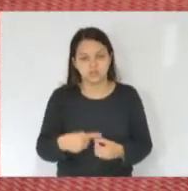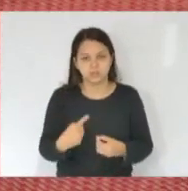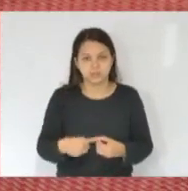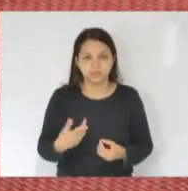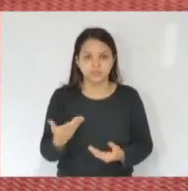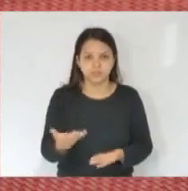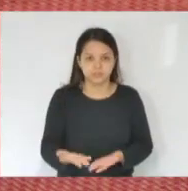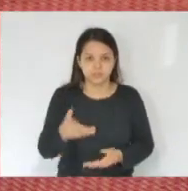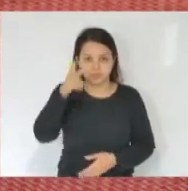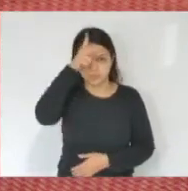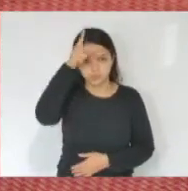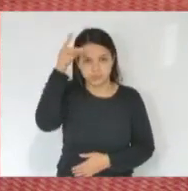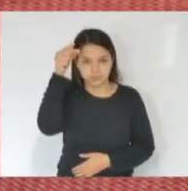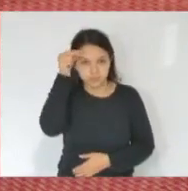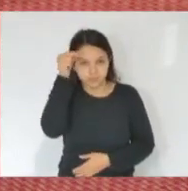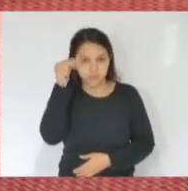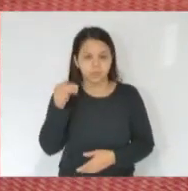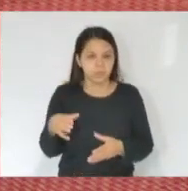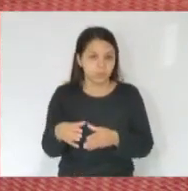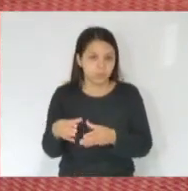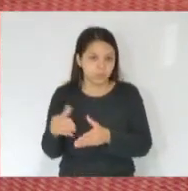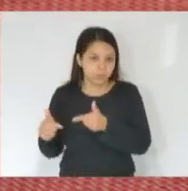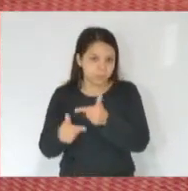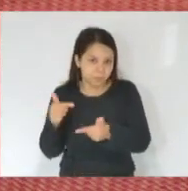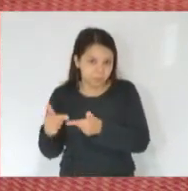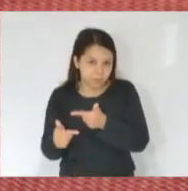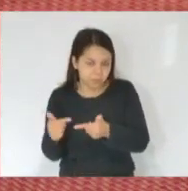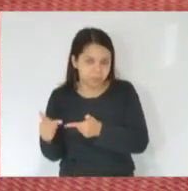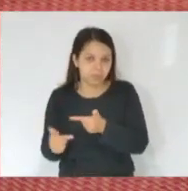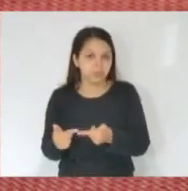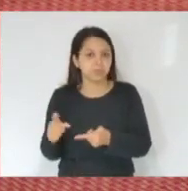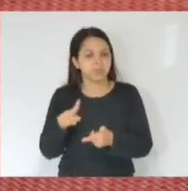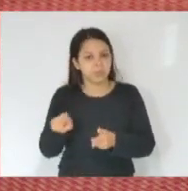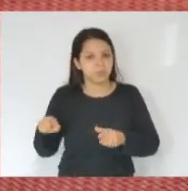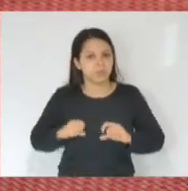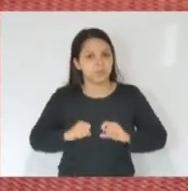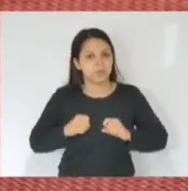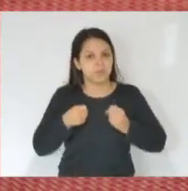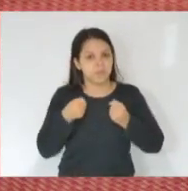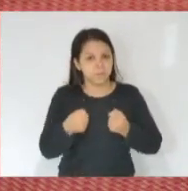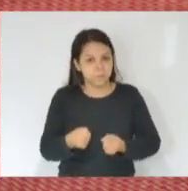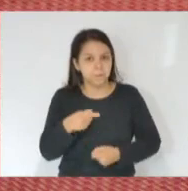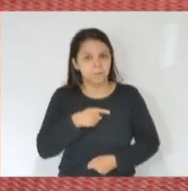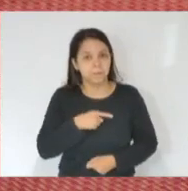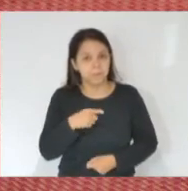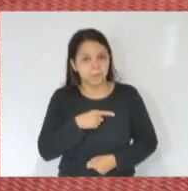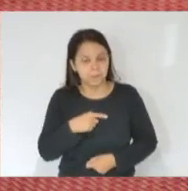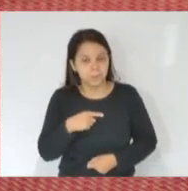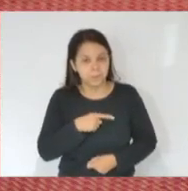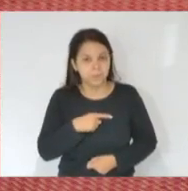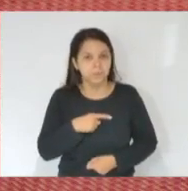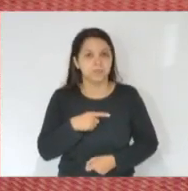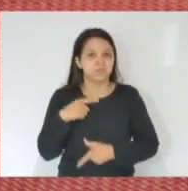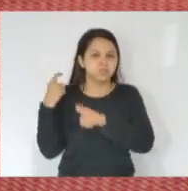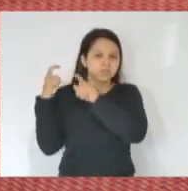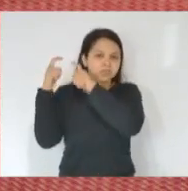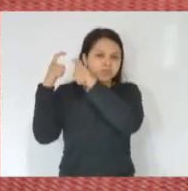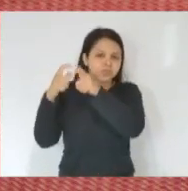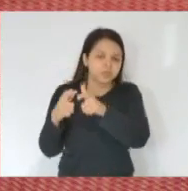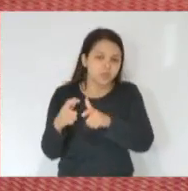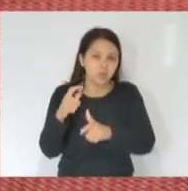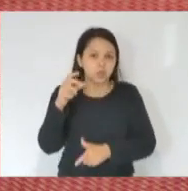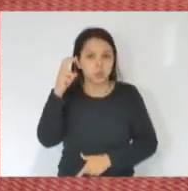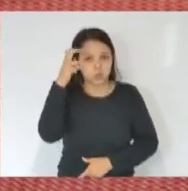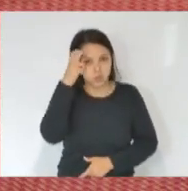Cancelier e sua equipe, que vem fazendo um esforço muito grande para o resgate cultural